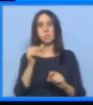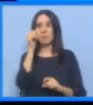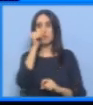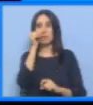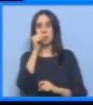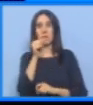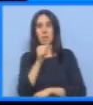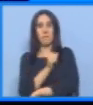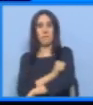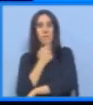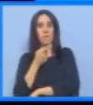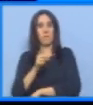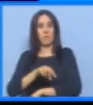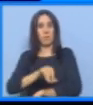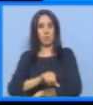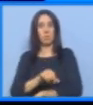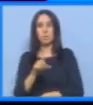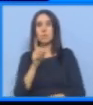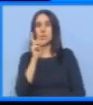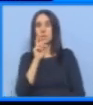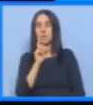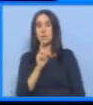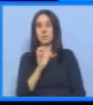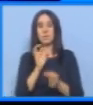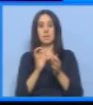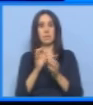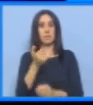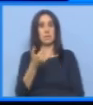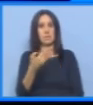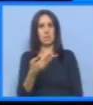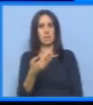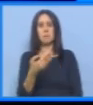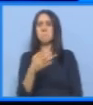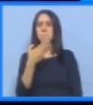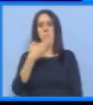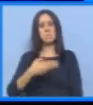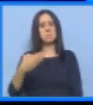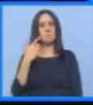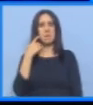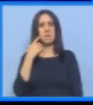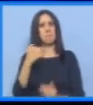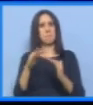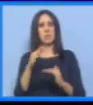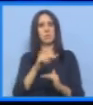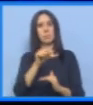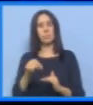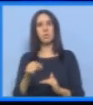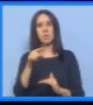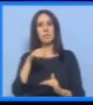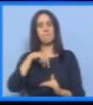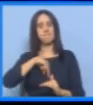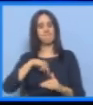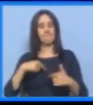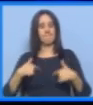e então, no dia 27 de setembro, praticamente pouco mais de uma semana depois, ele decidiu interiormente e por